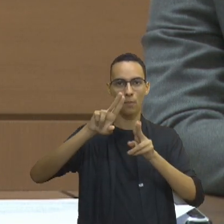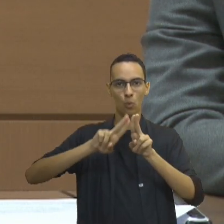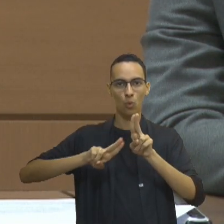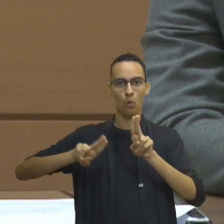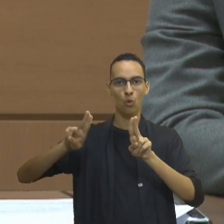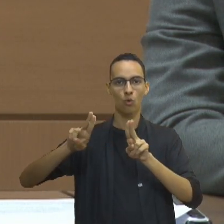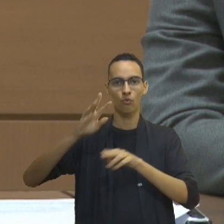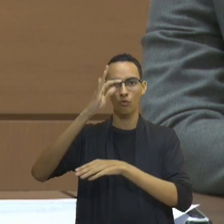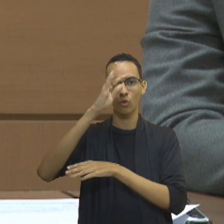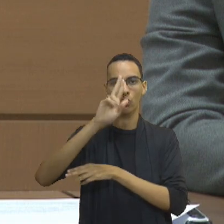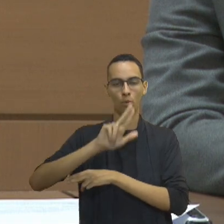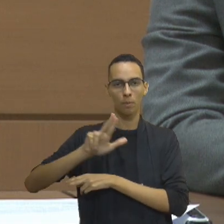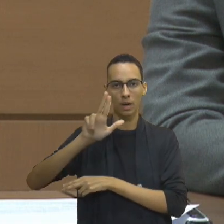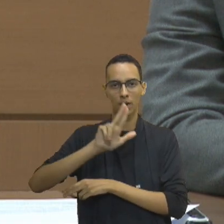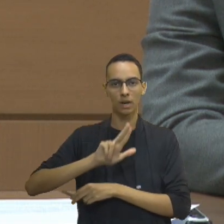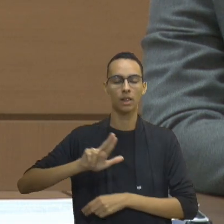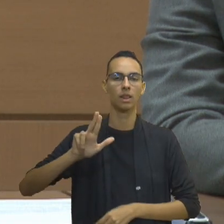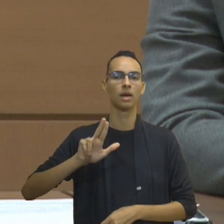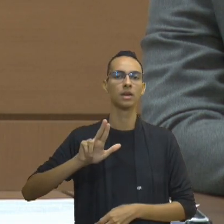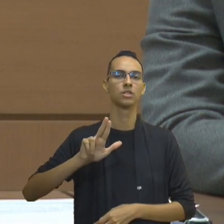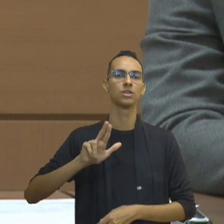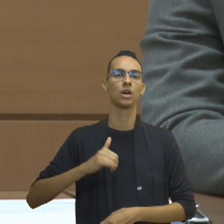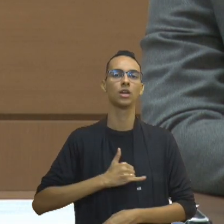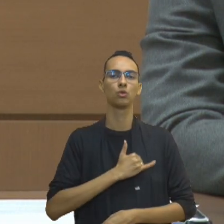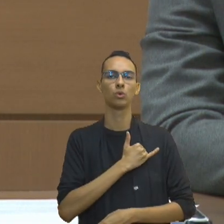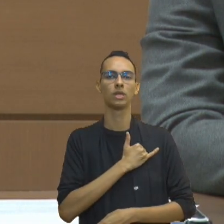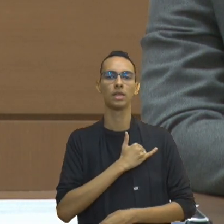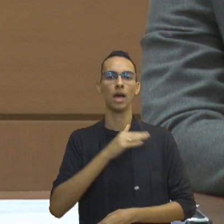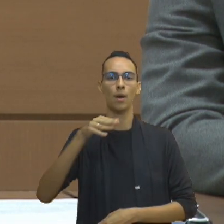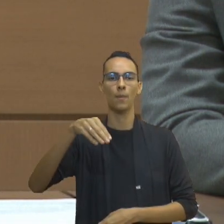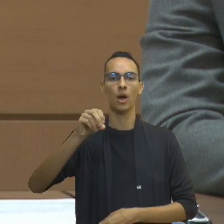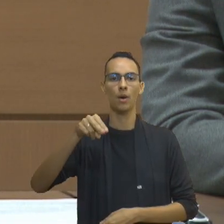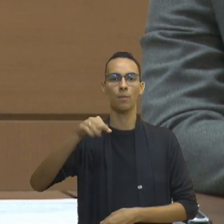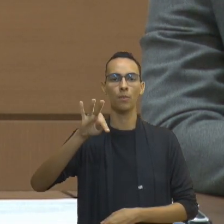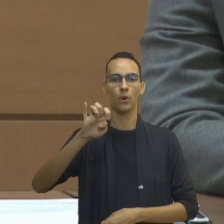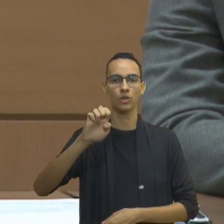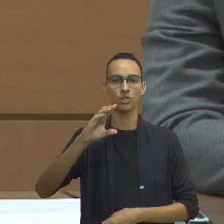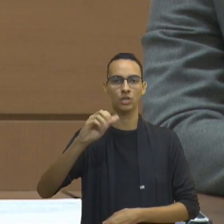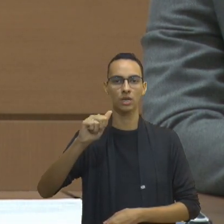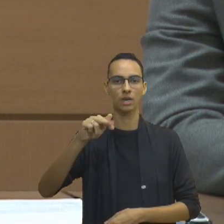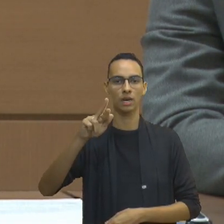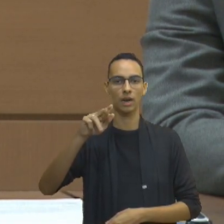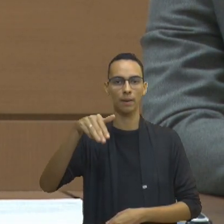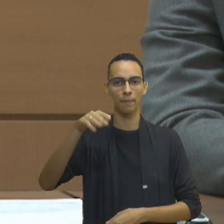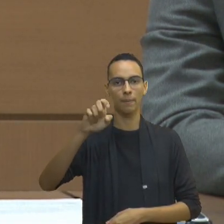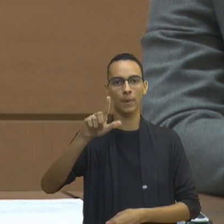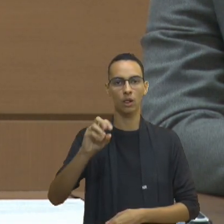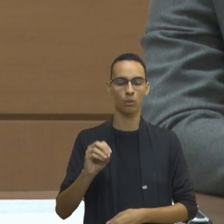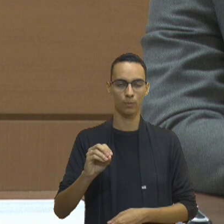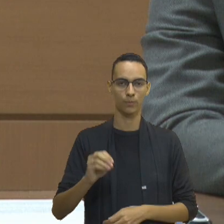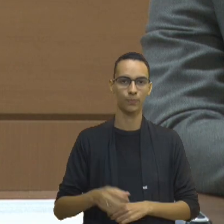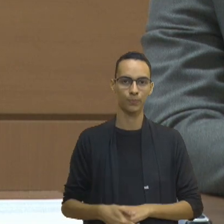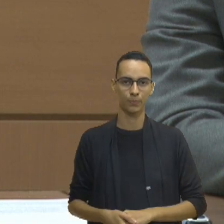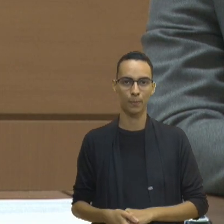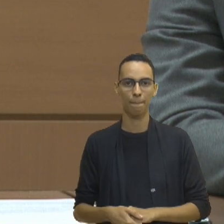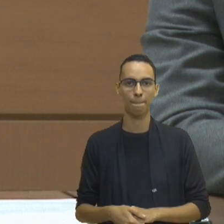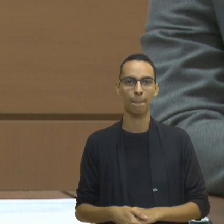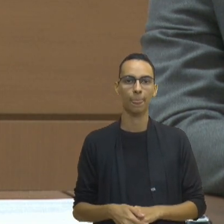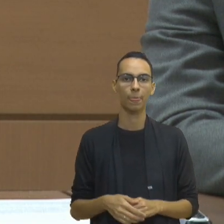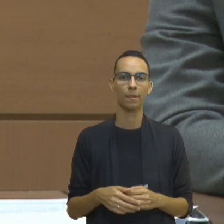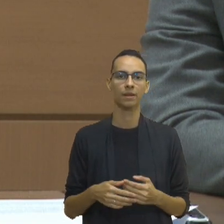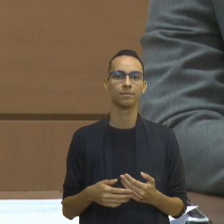e Monte Carmelo. Além disso, porteiros alocados em pontos estratégicos